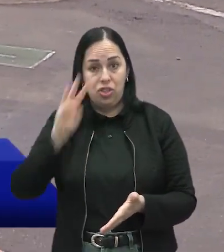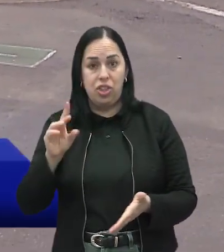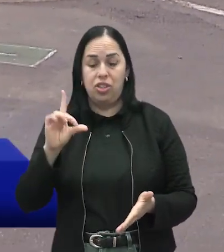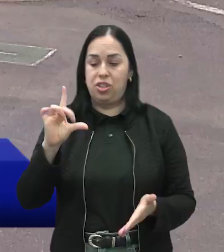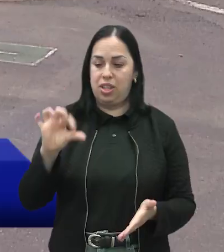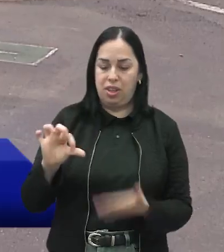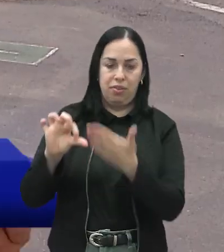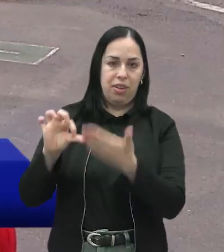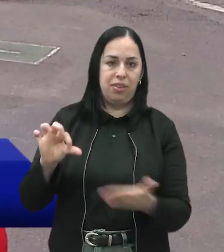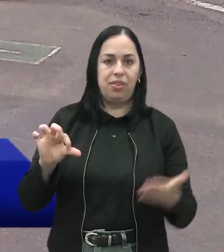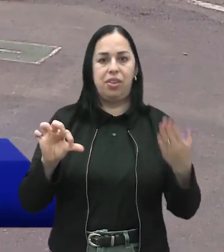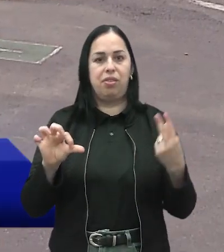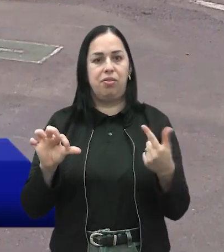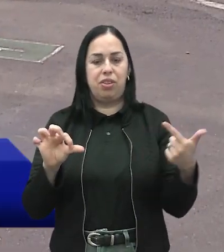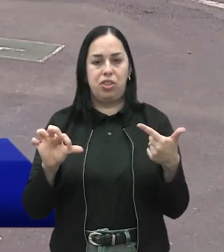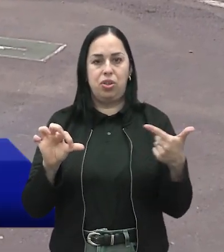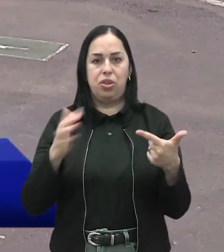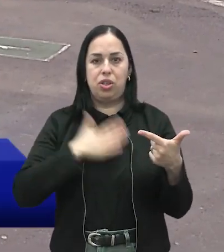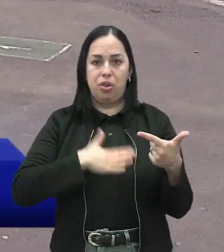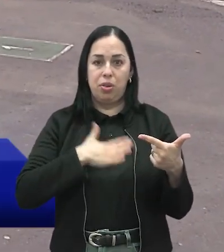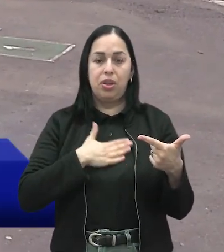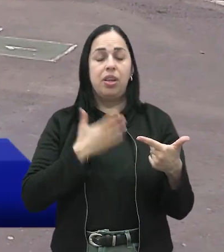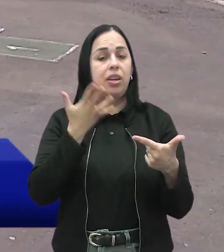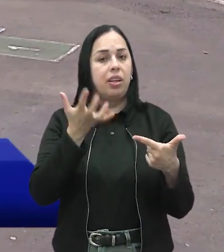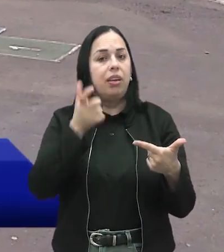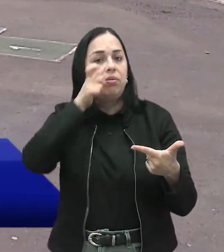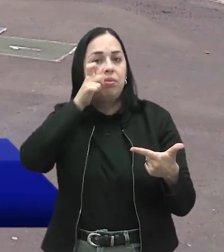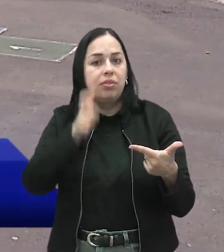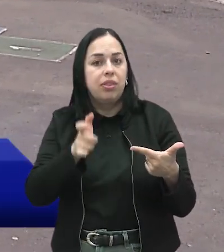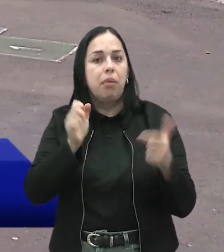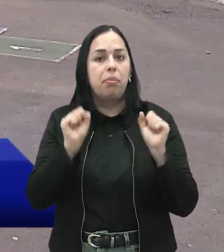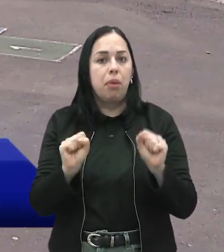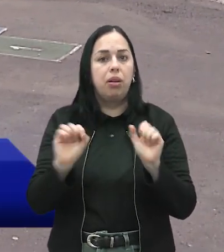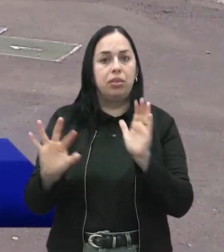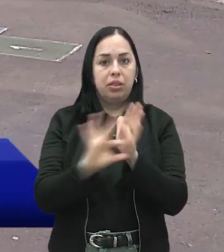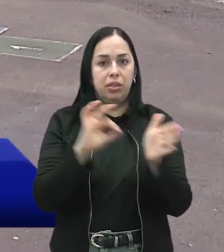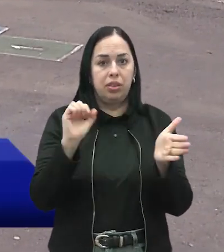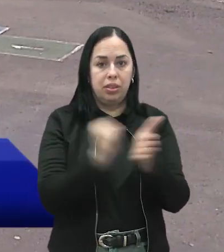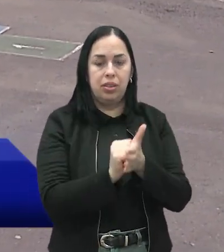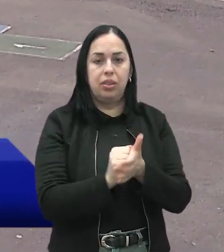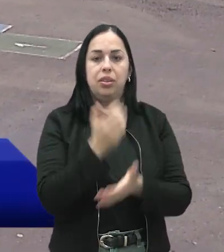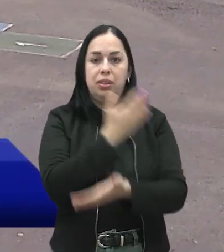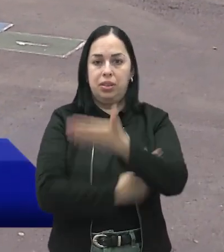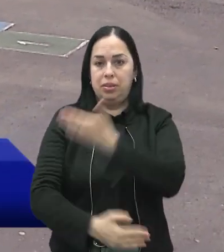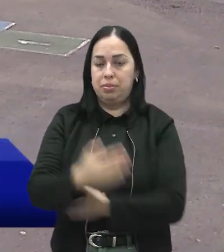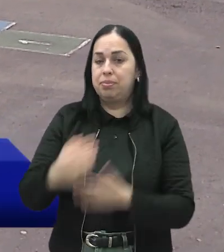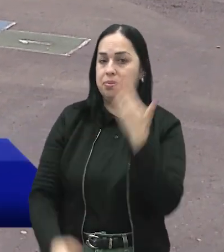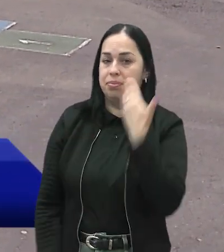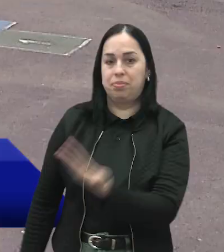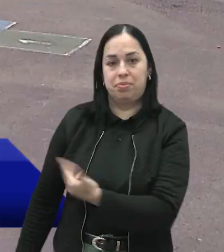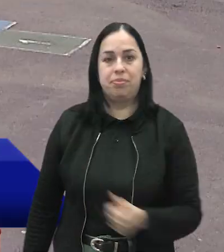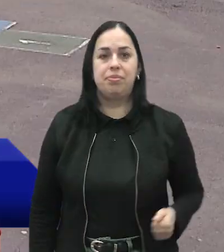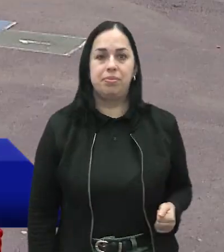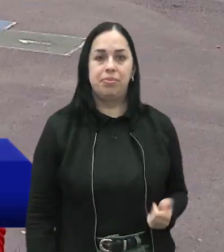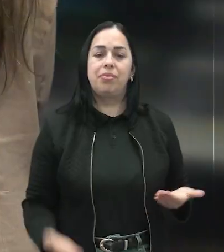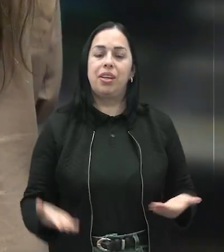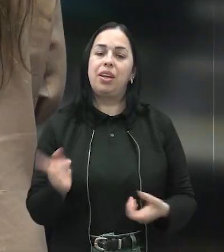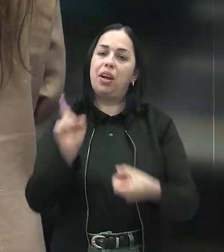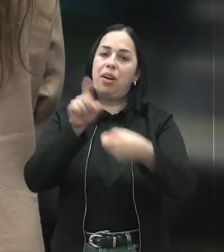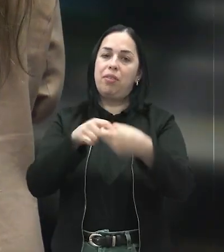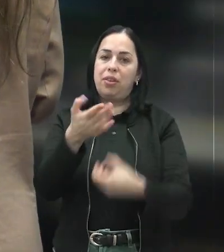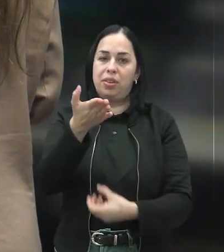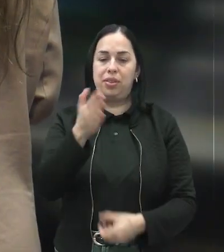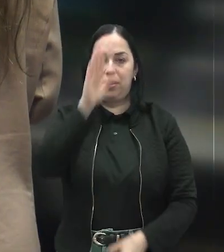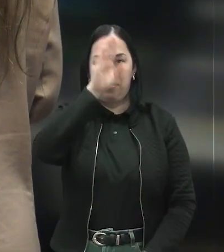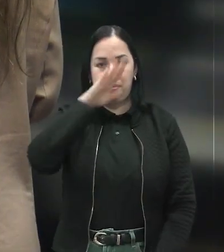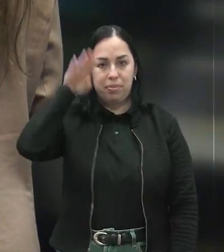acontecem do dia 19 ao dia 22 de agosto e quem se interessar pode se inscrever pelo site paralimpico.com.br. Eu